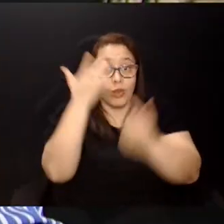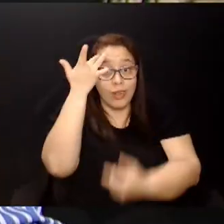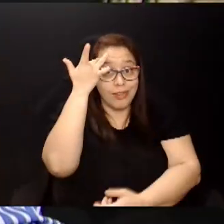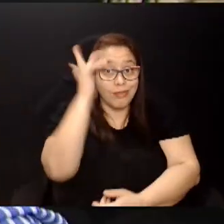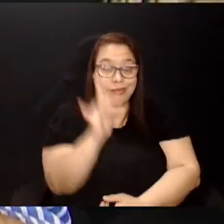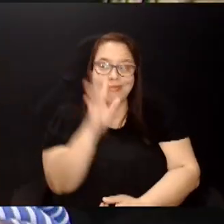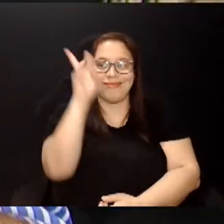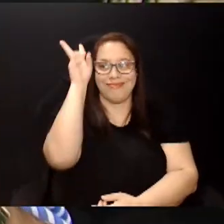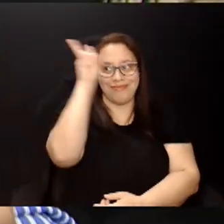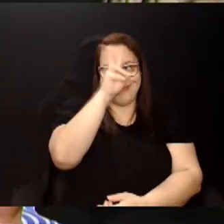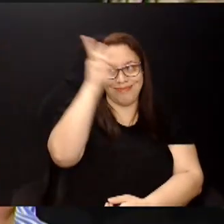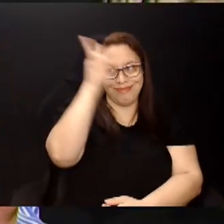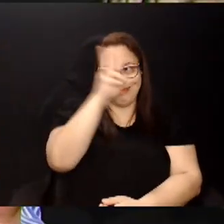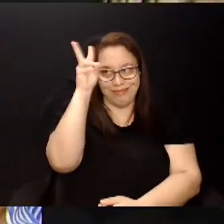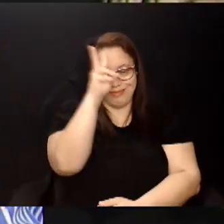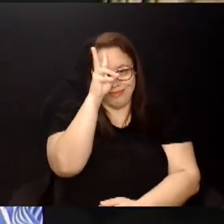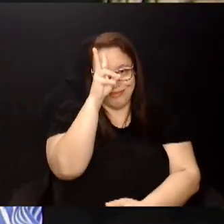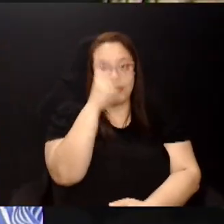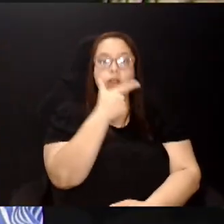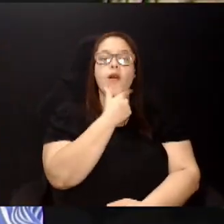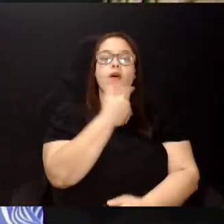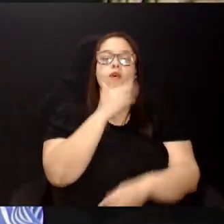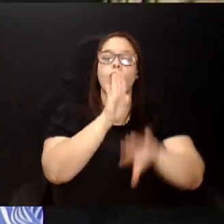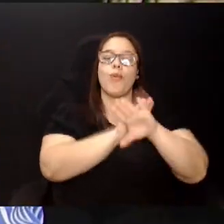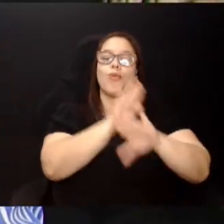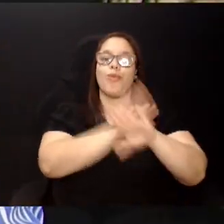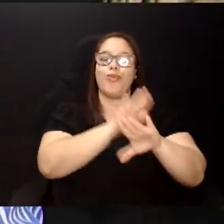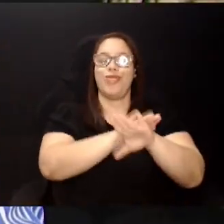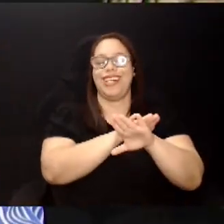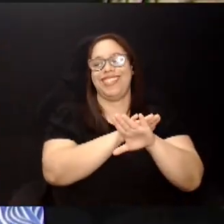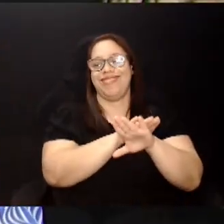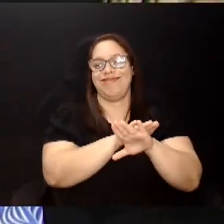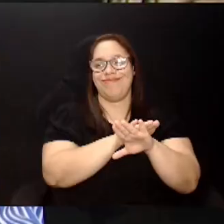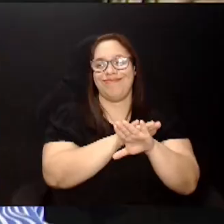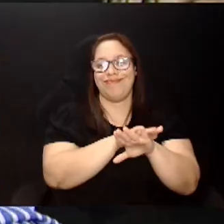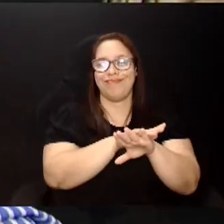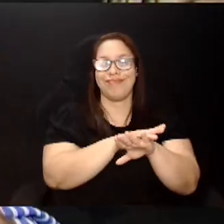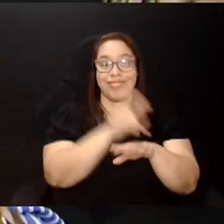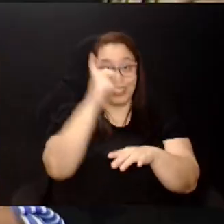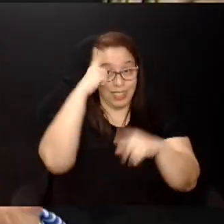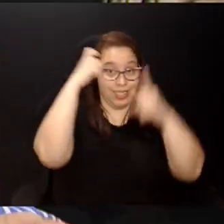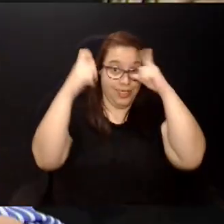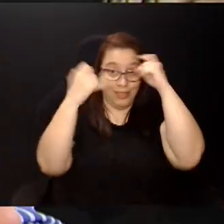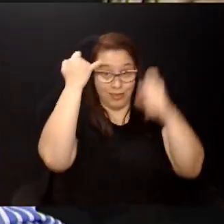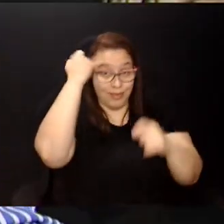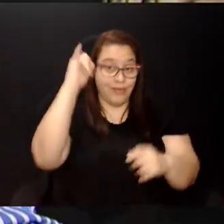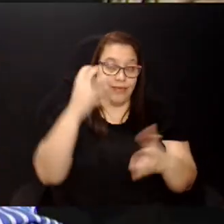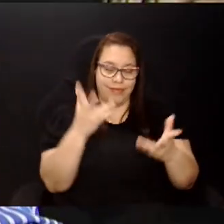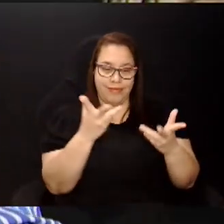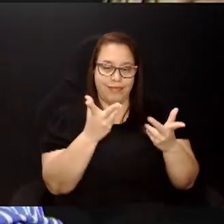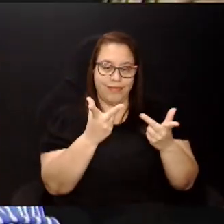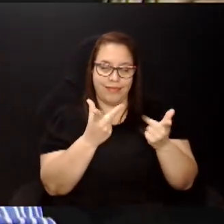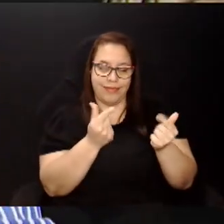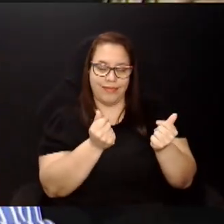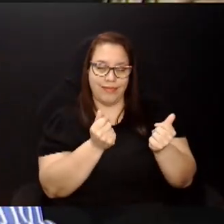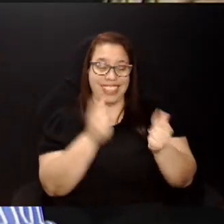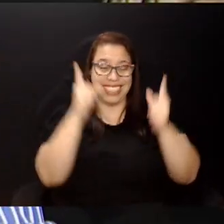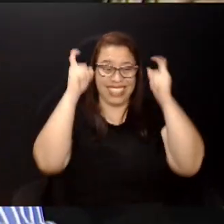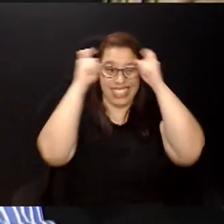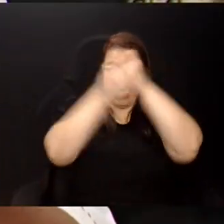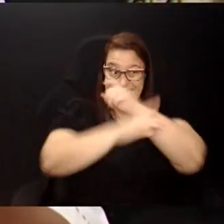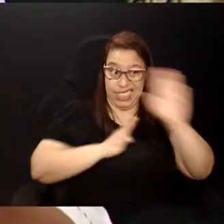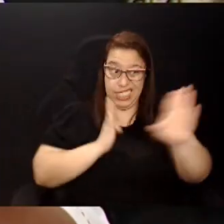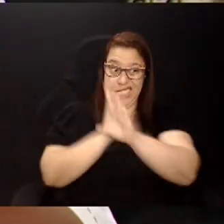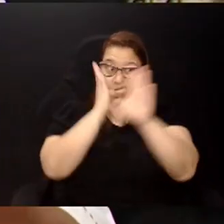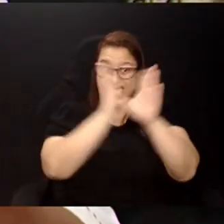história do homem que esteve por trás dessas ideias brilhantes e das dificuldades que ele enfrentou ao longo